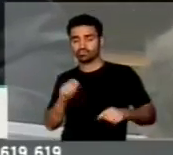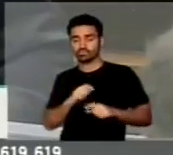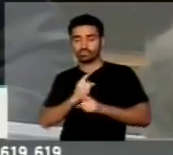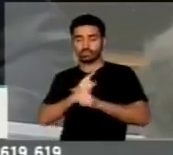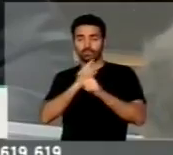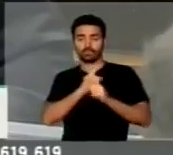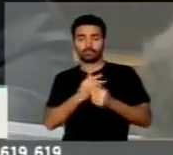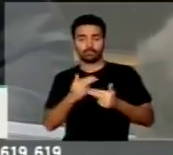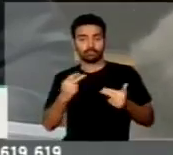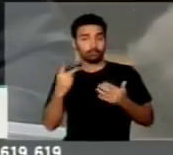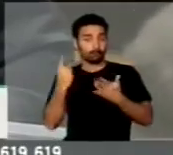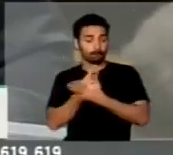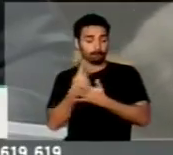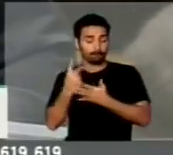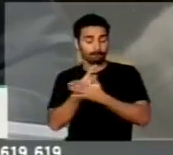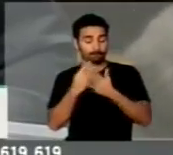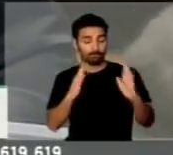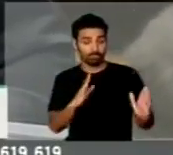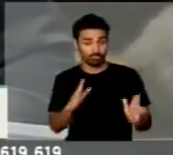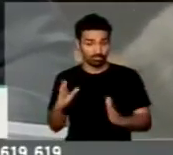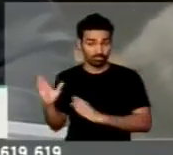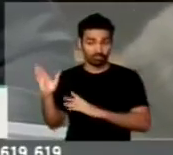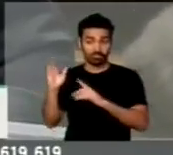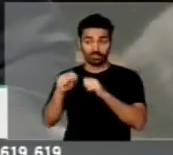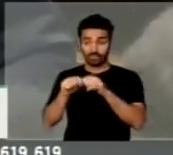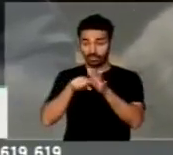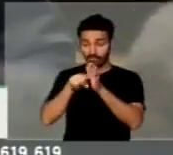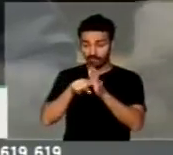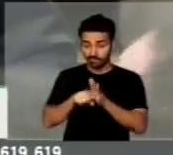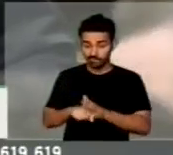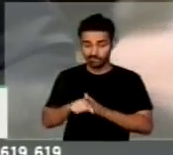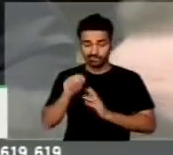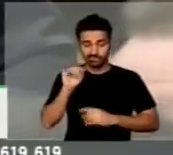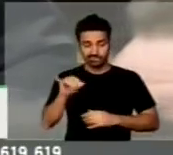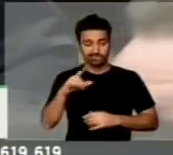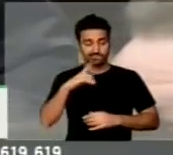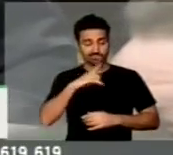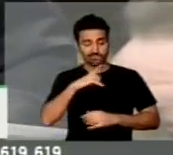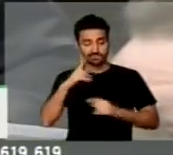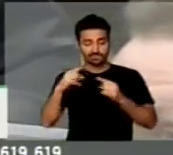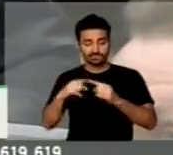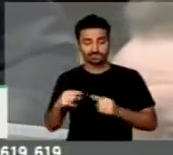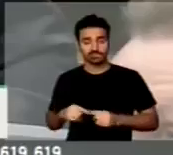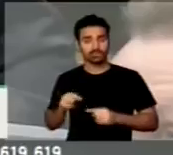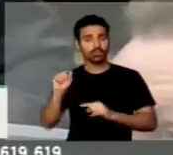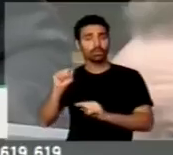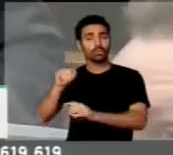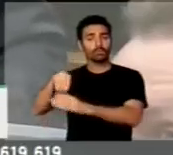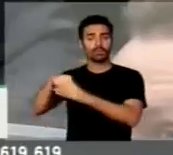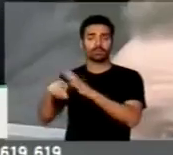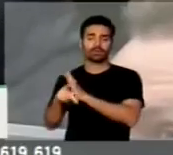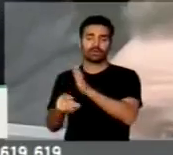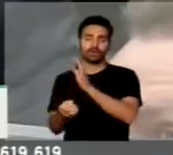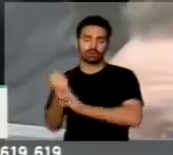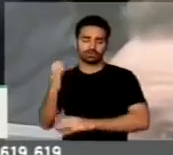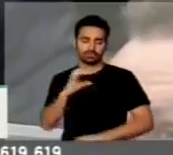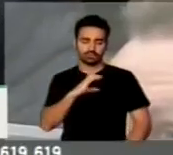ou irregulares que no curso do procedimento investigatório se houverem conexos à causa determinante da criação da